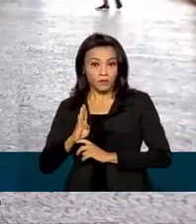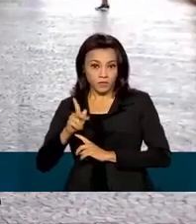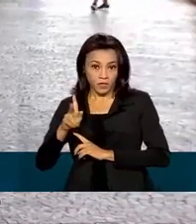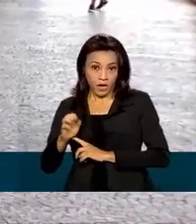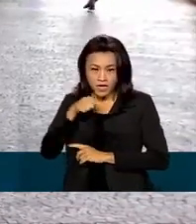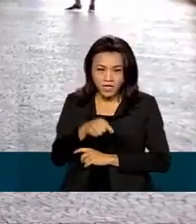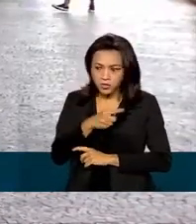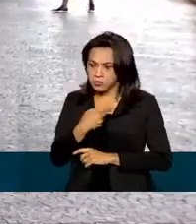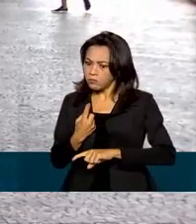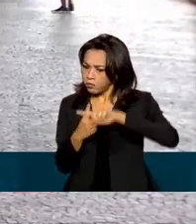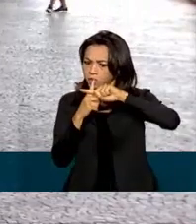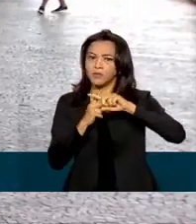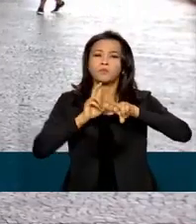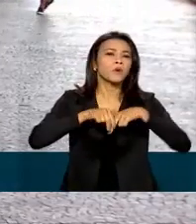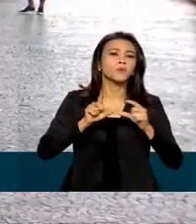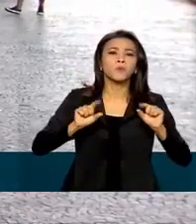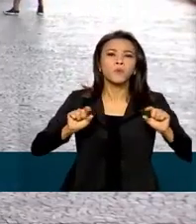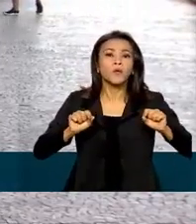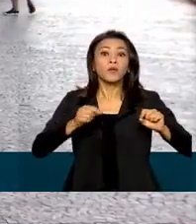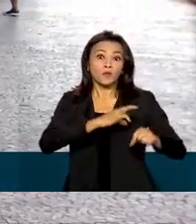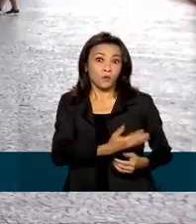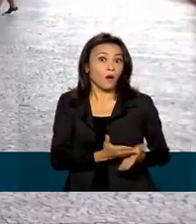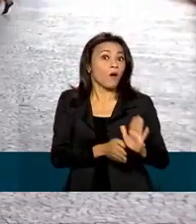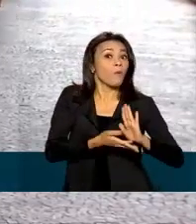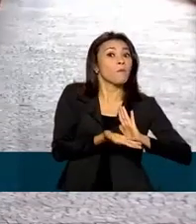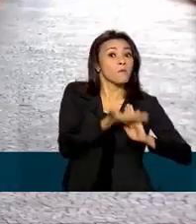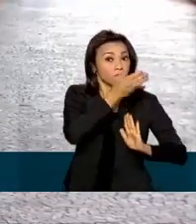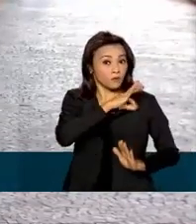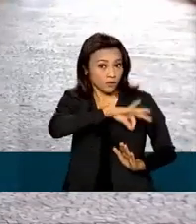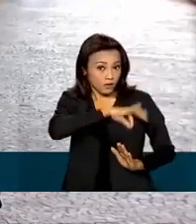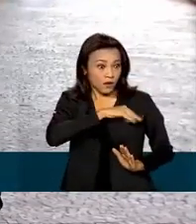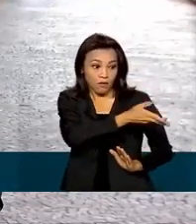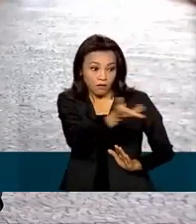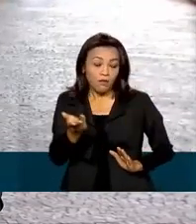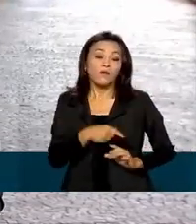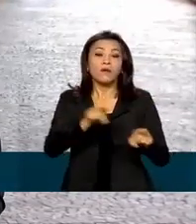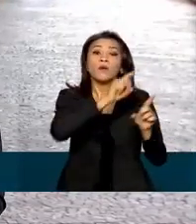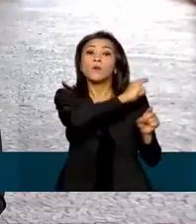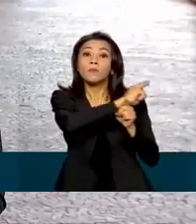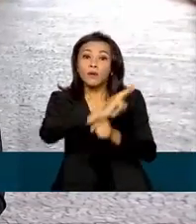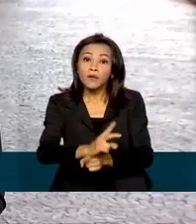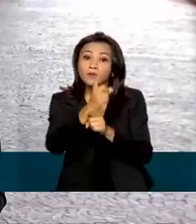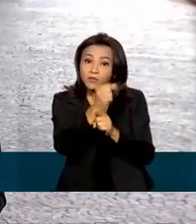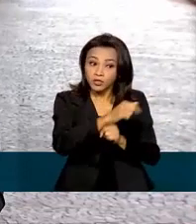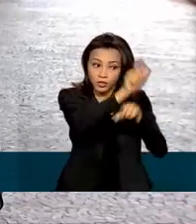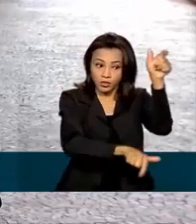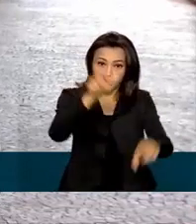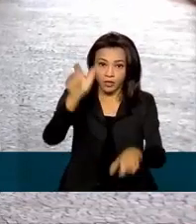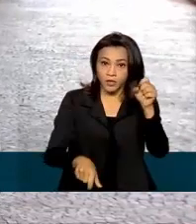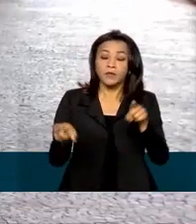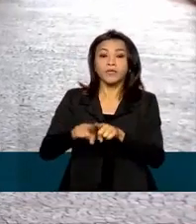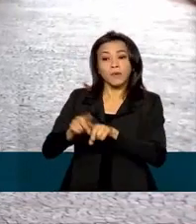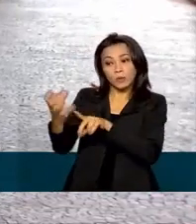é motivado pelo crescimento da massa salarial aumento do crédito a pessoas físicas além dos aqui